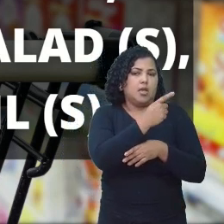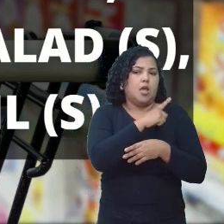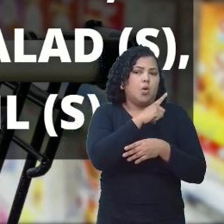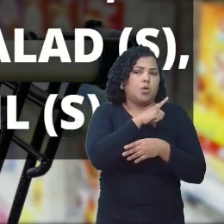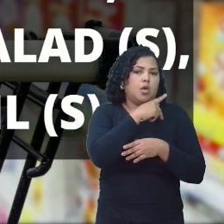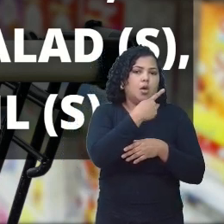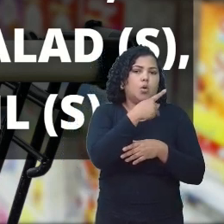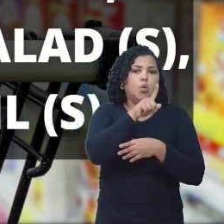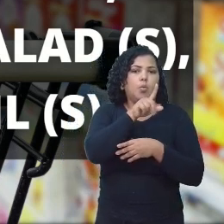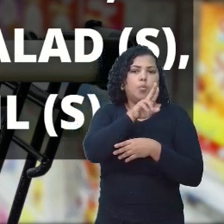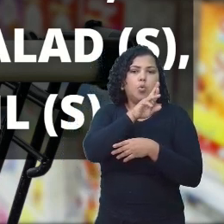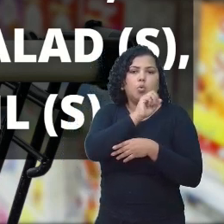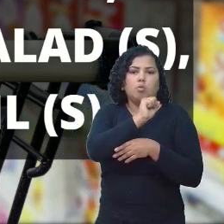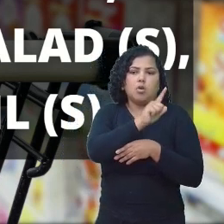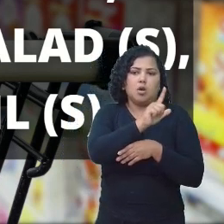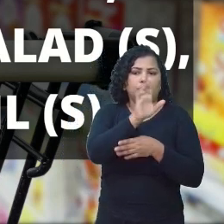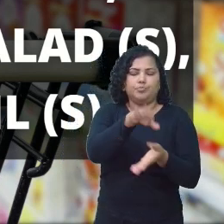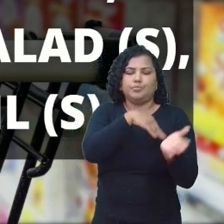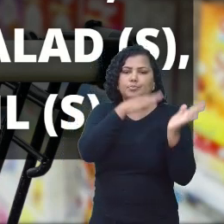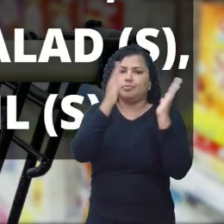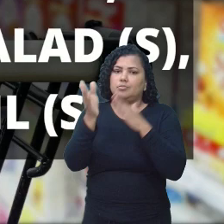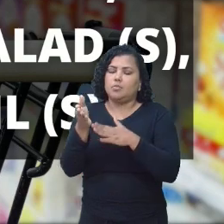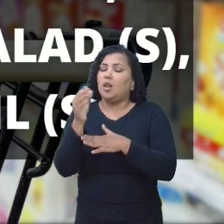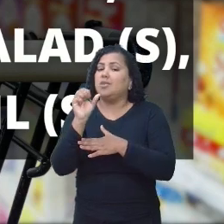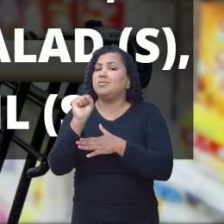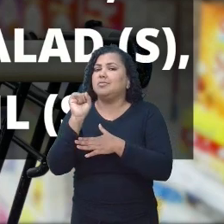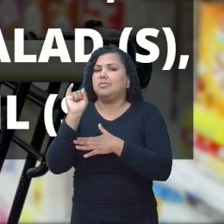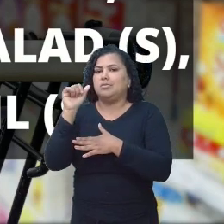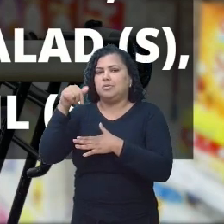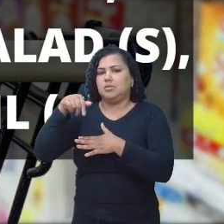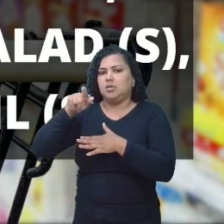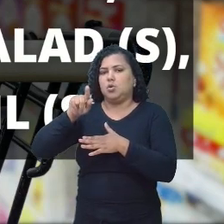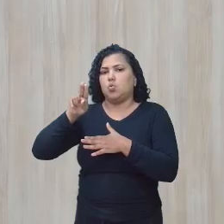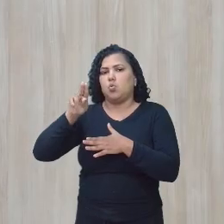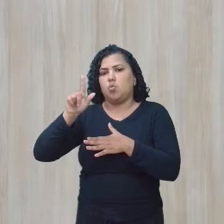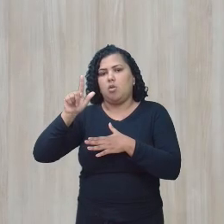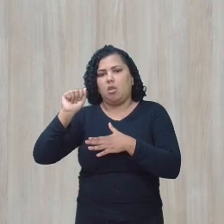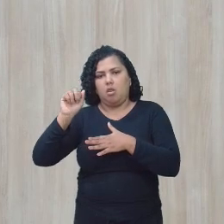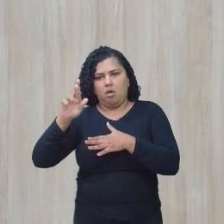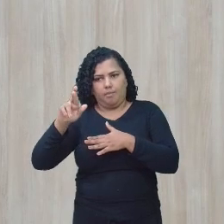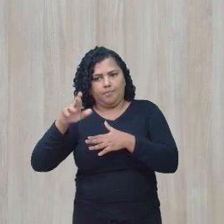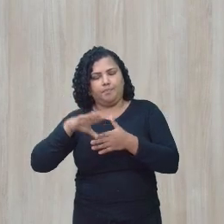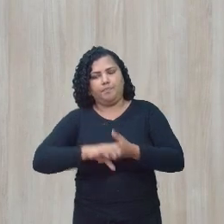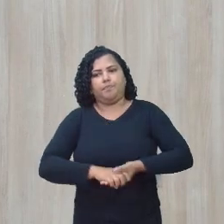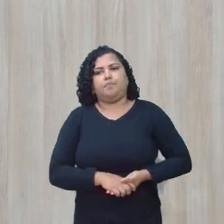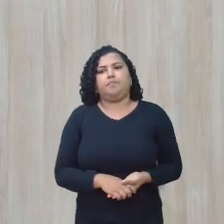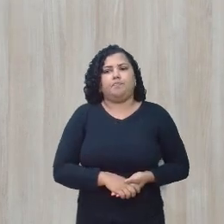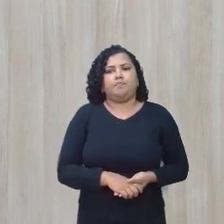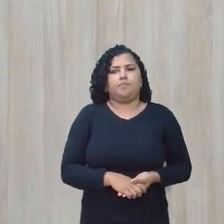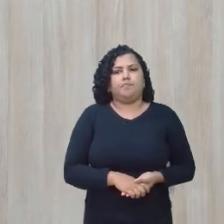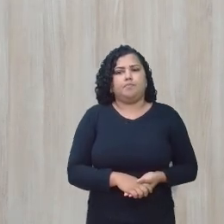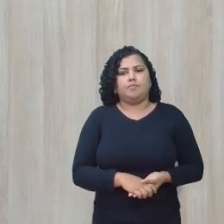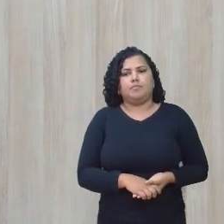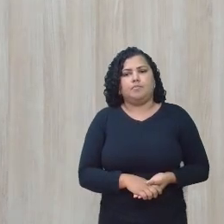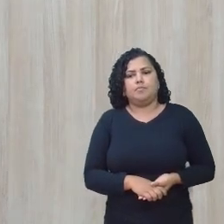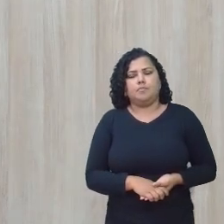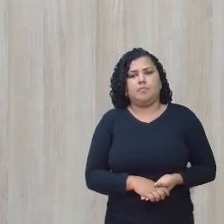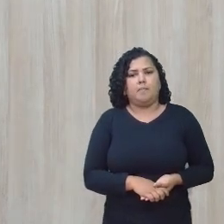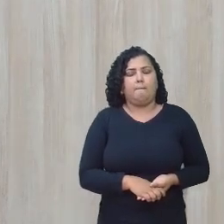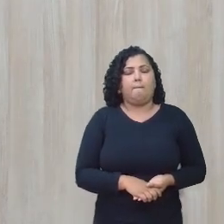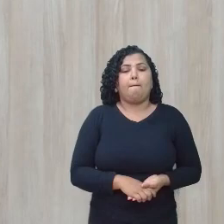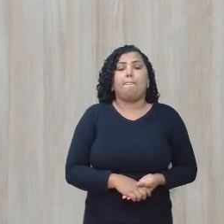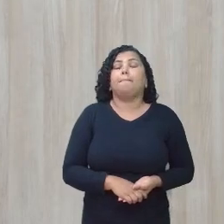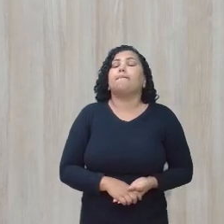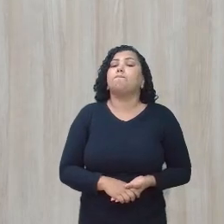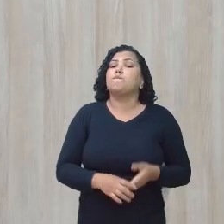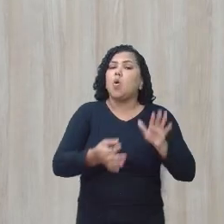contáveis. O que não tem S vai ser para os que não têm S também, ou seja, os incontáveis, tá? O que tem S, novamente, aquela dica